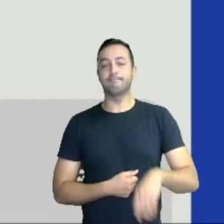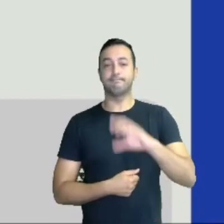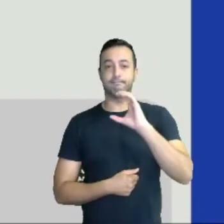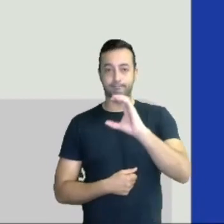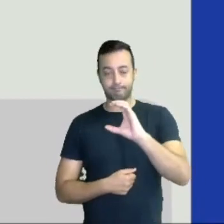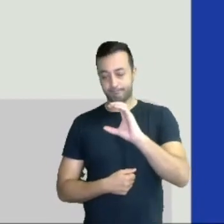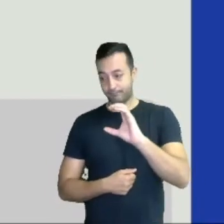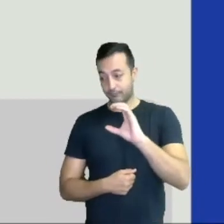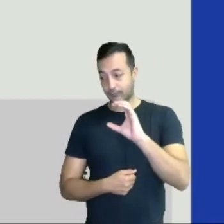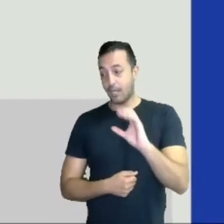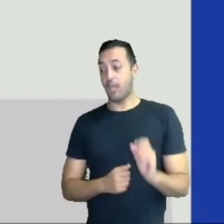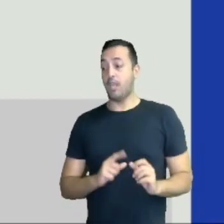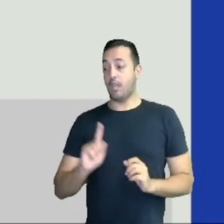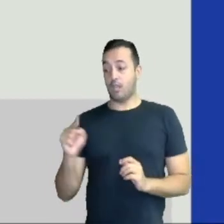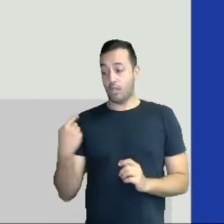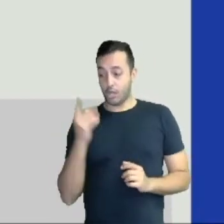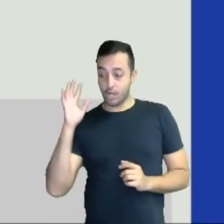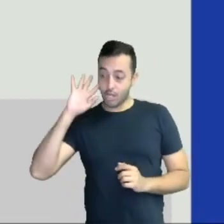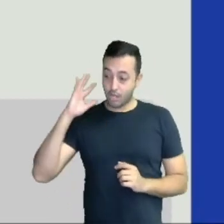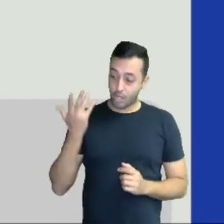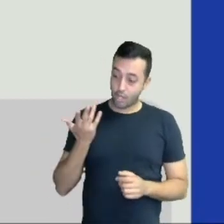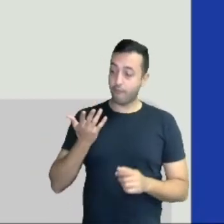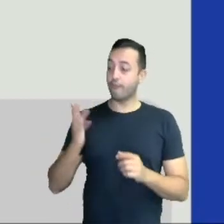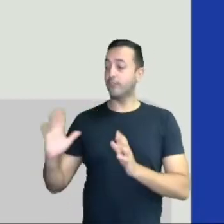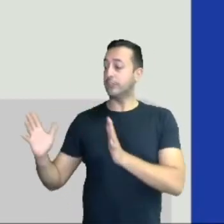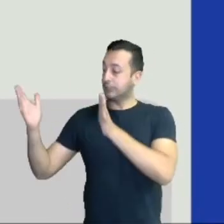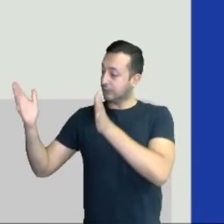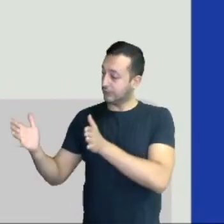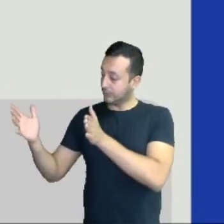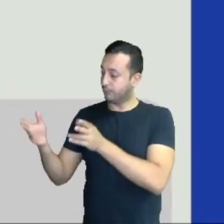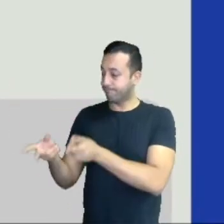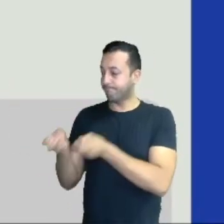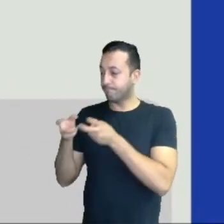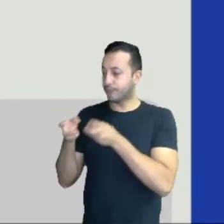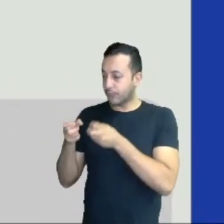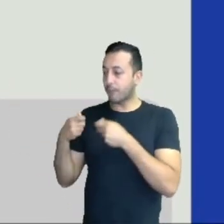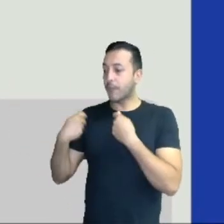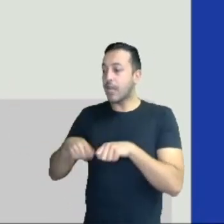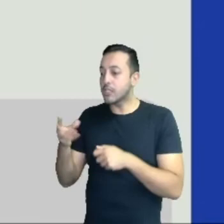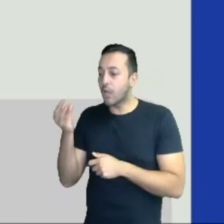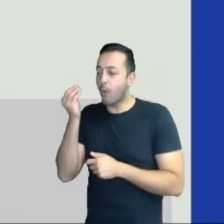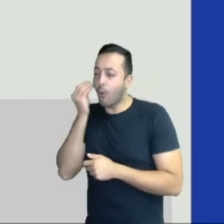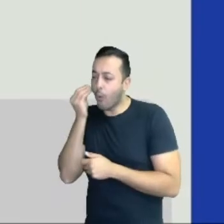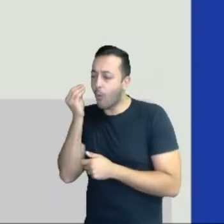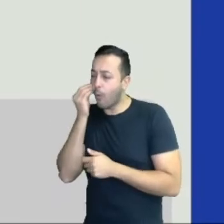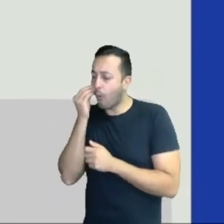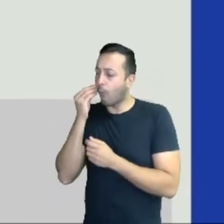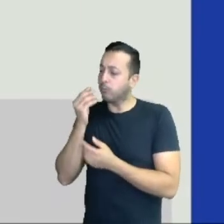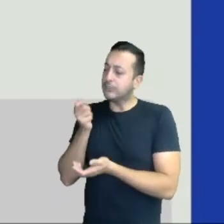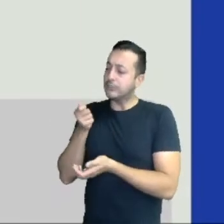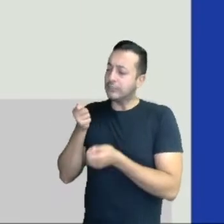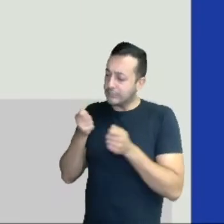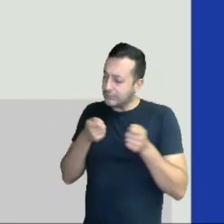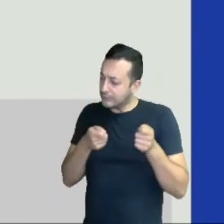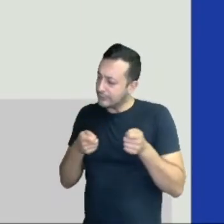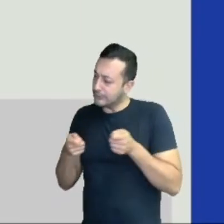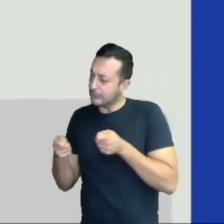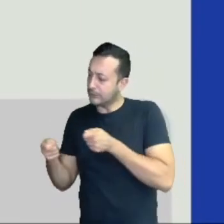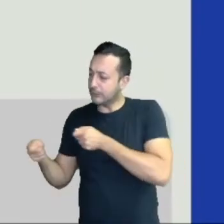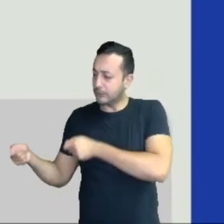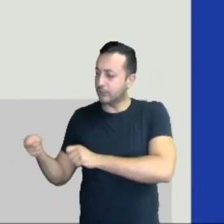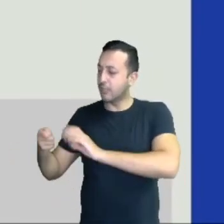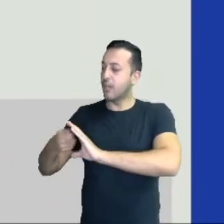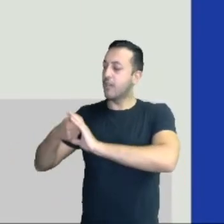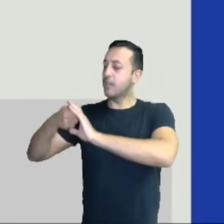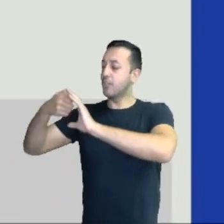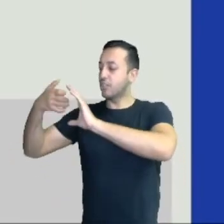C. Para que possamos definir o clima de uma região, é necessária a observação constante